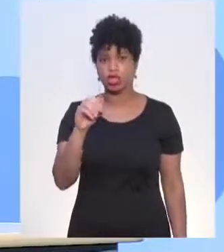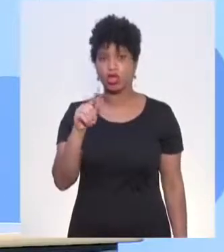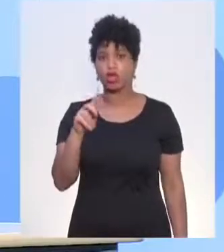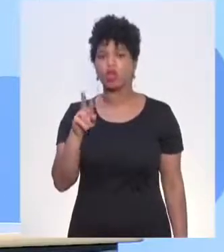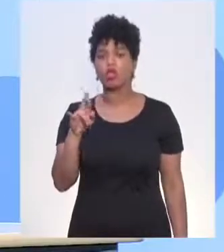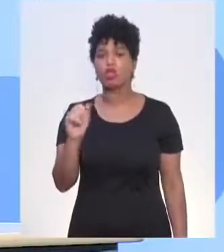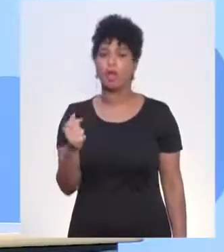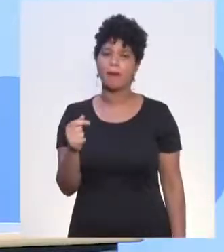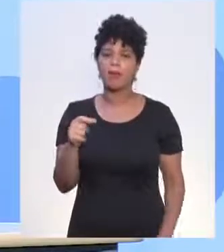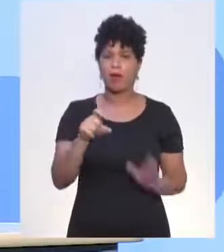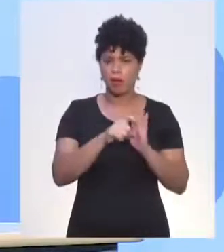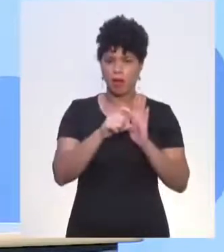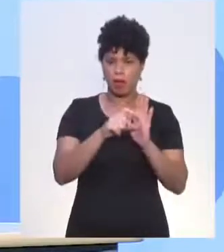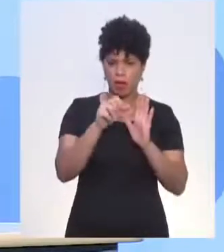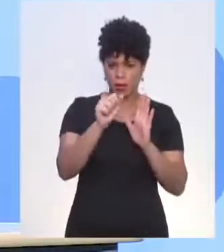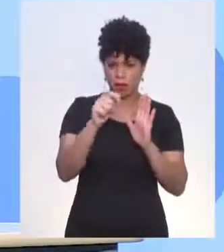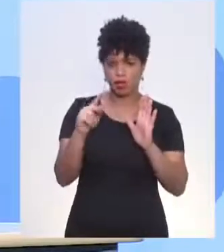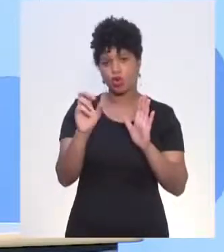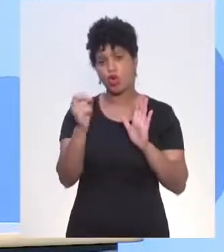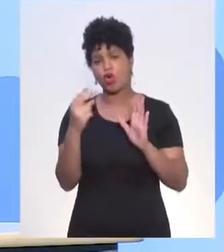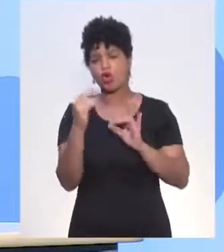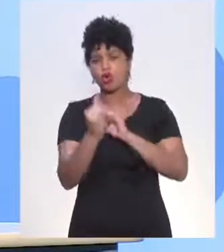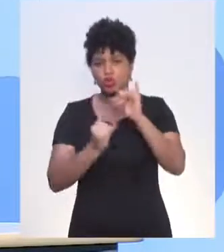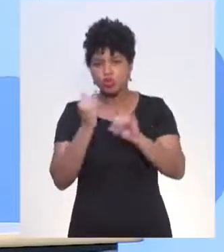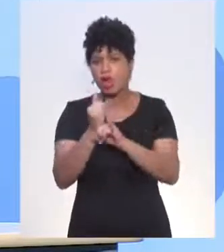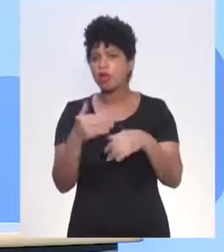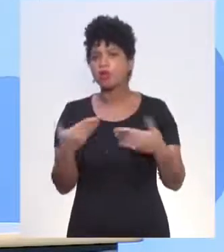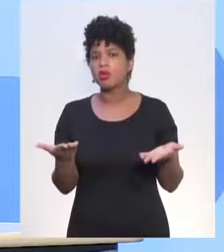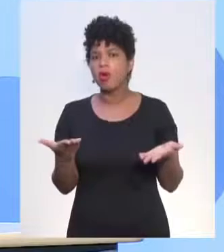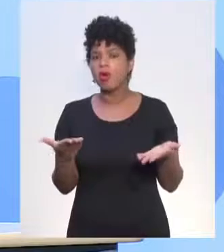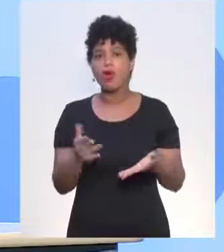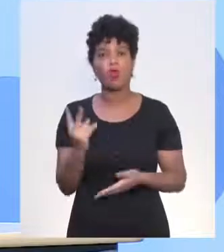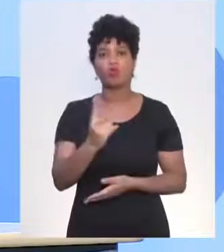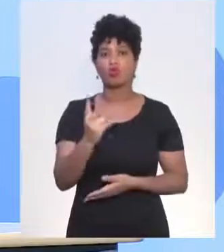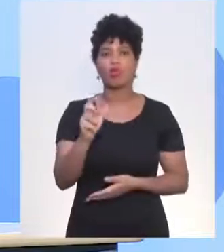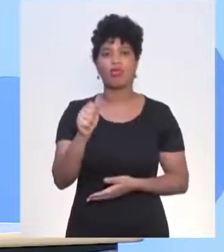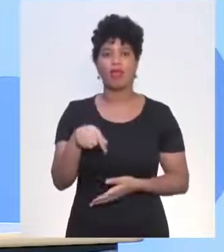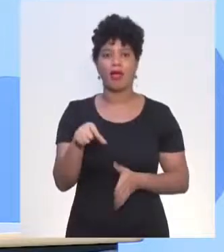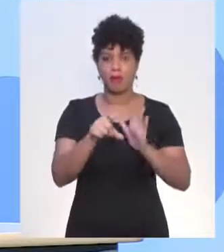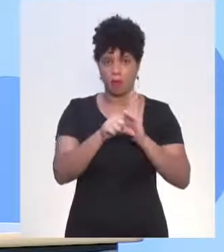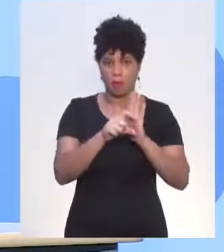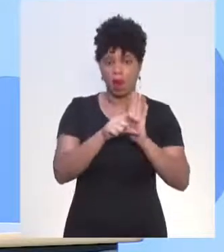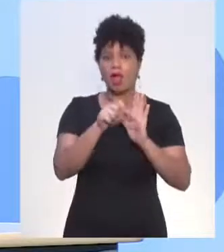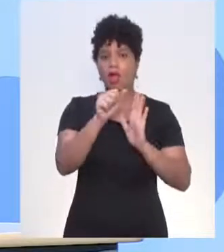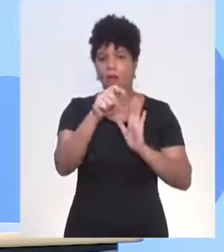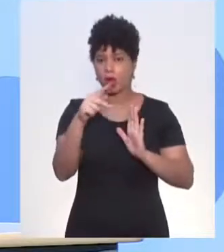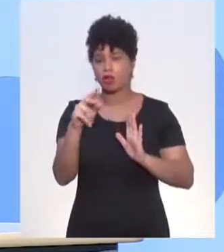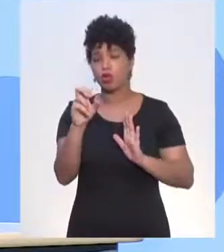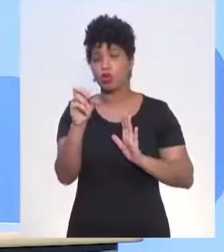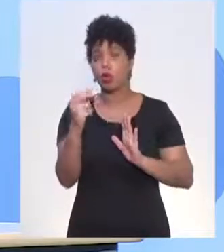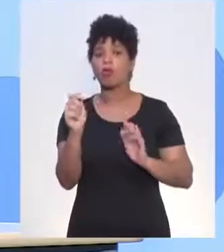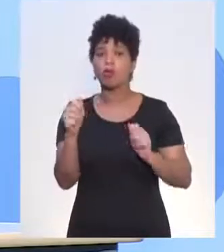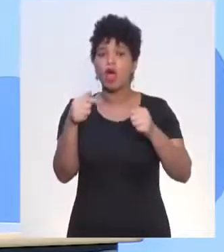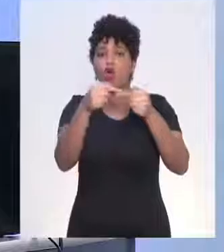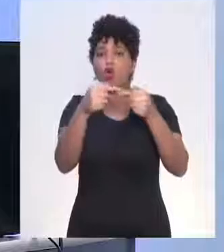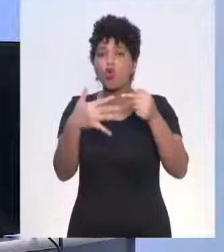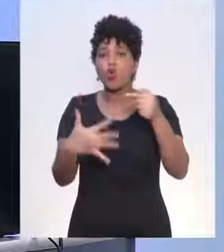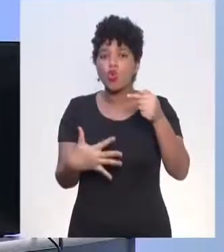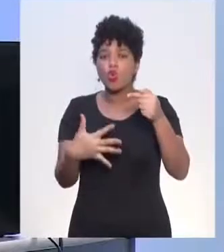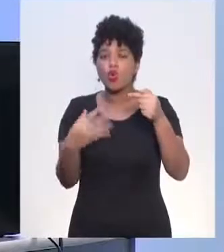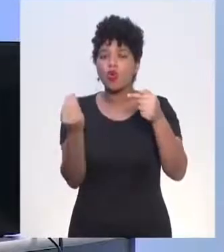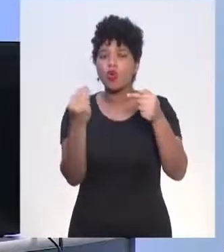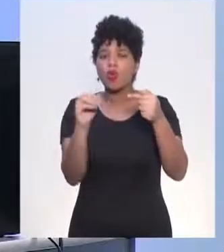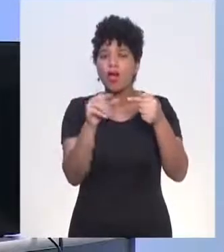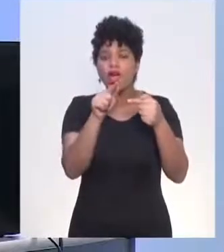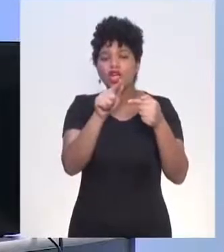site? Isso, os dois. Literalmente, ele é os dois. Você pode ir pela internet, joga lá no Google mesmo, GeoGebra,